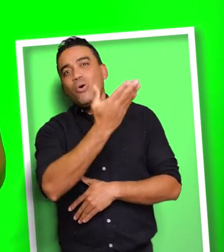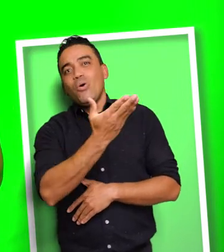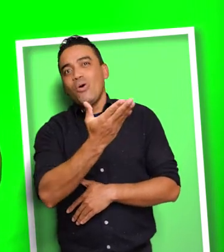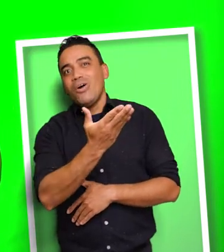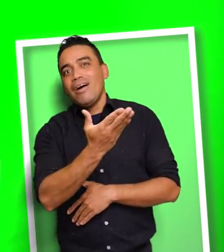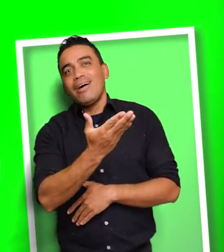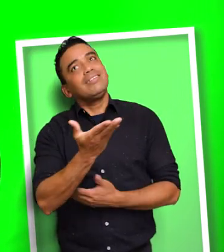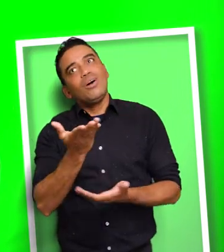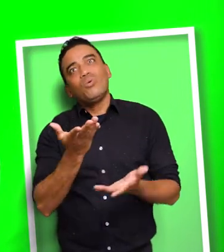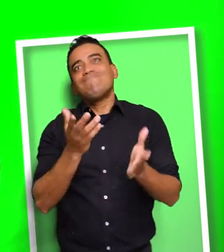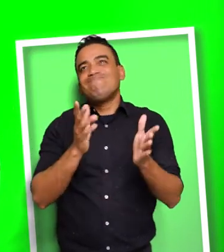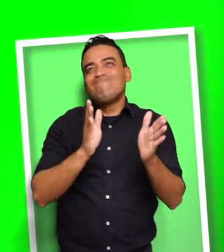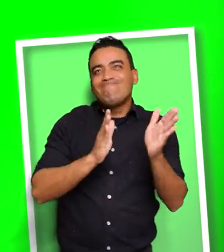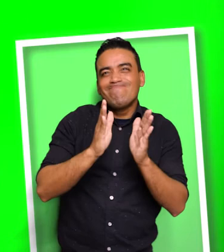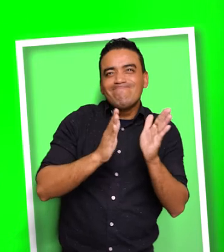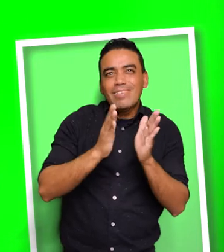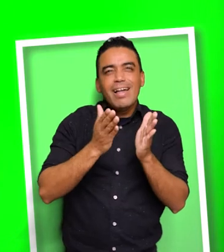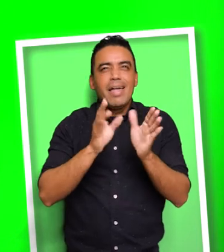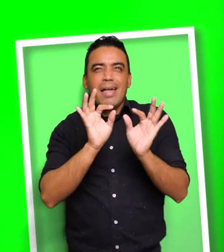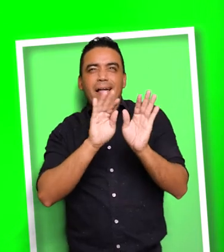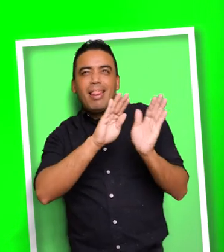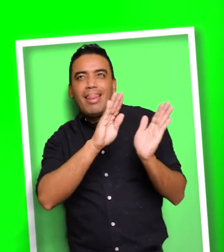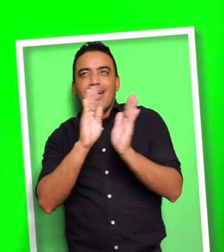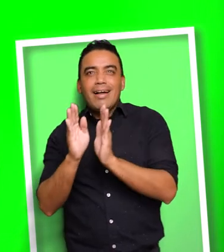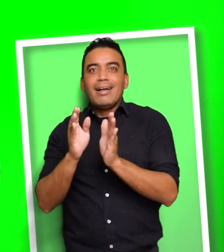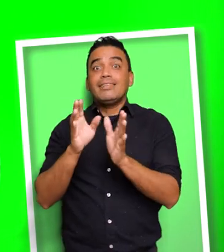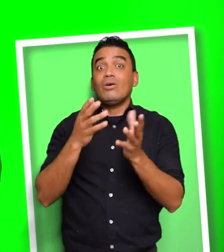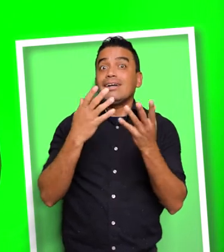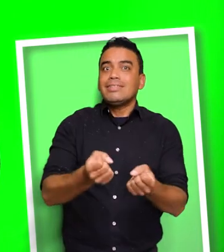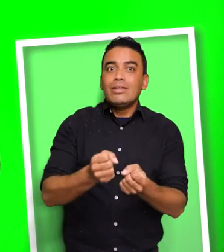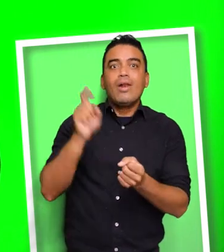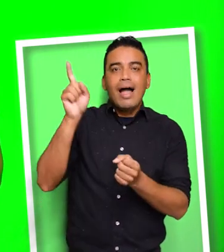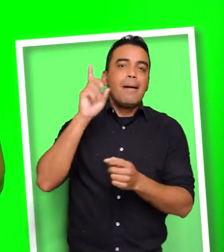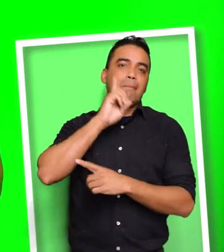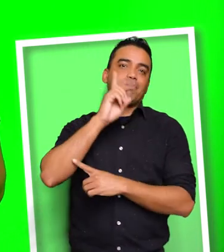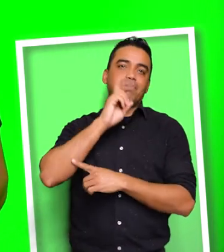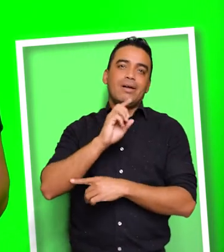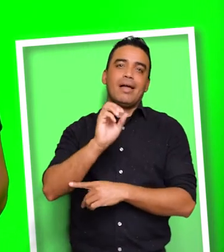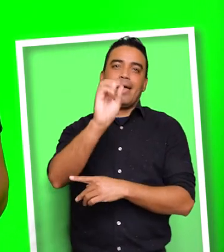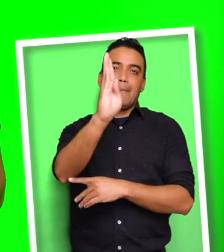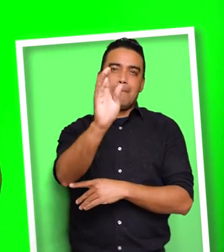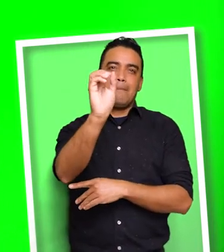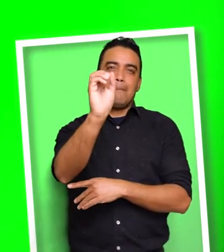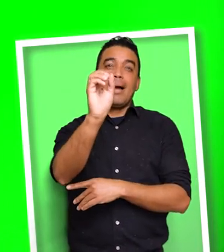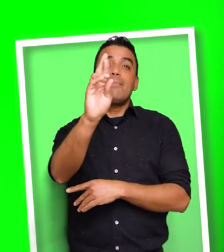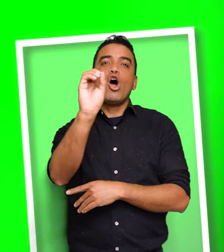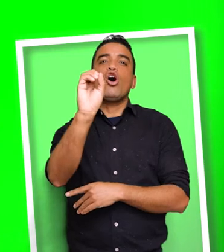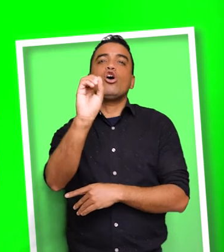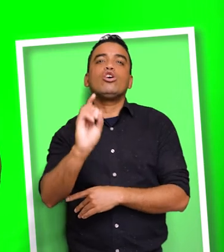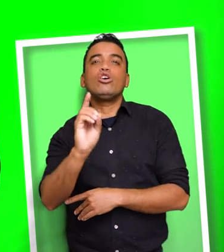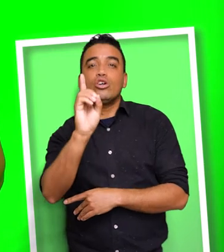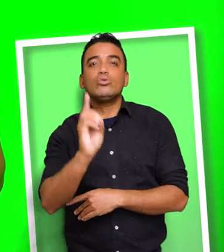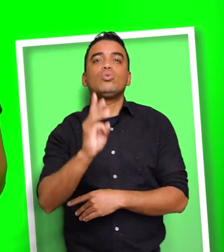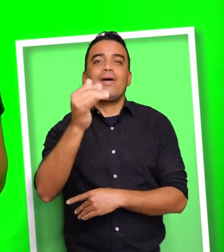grande parte, em grande medida, assimilado pelos musicais da Broadway. Então você vê também, por isso que eu falo, eles param